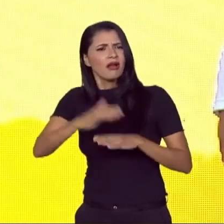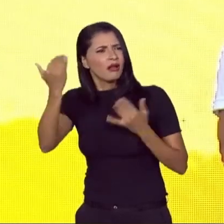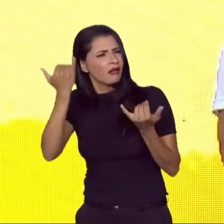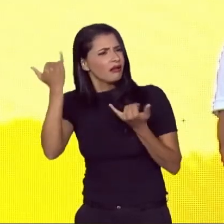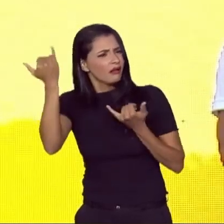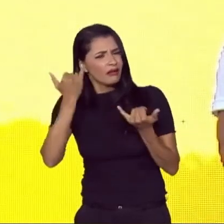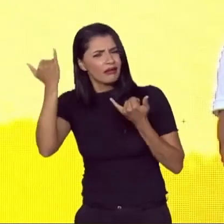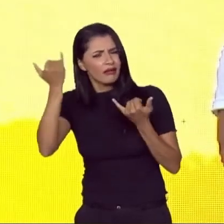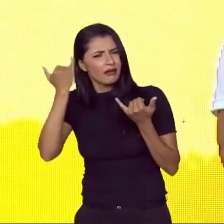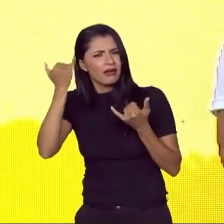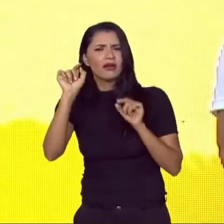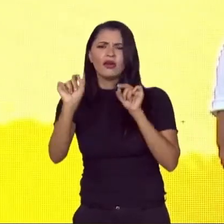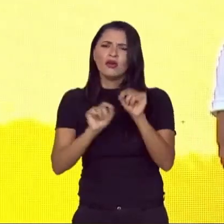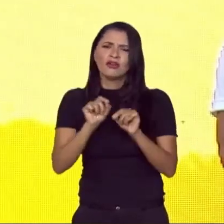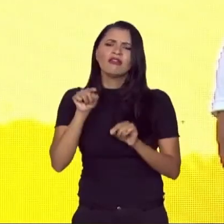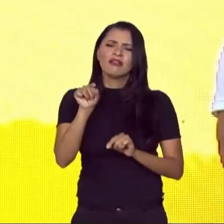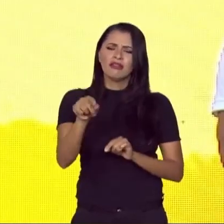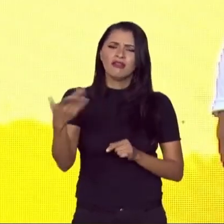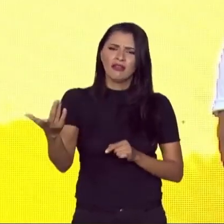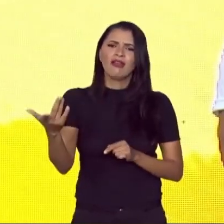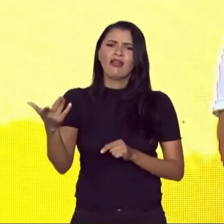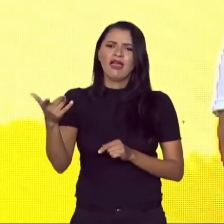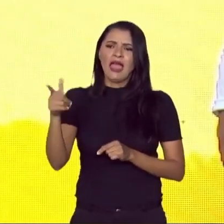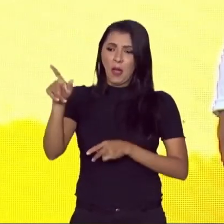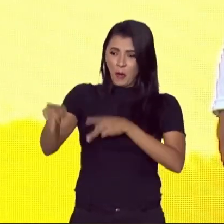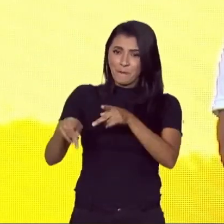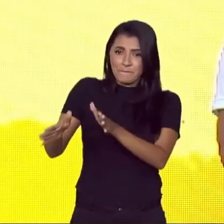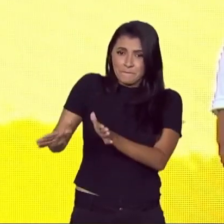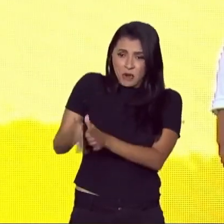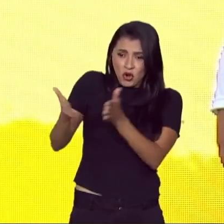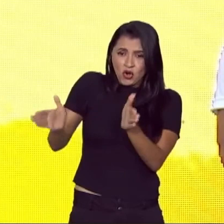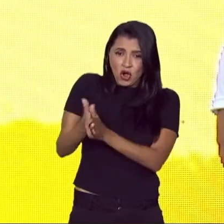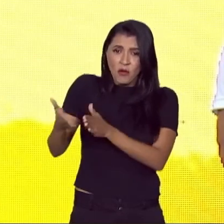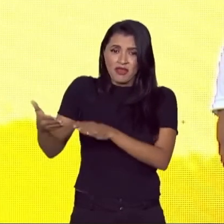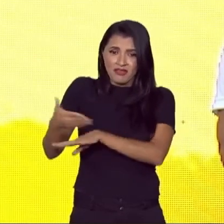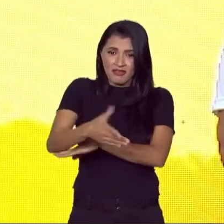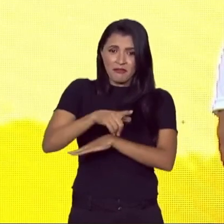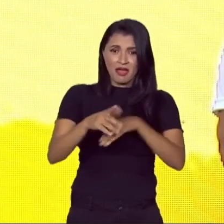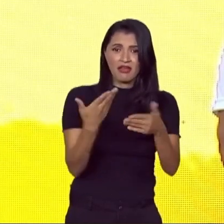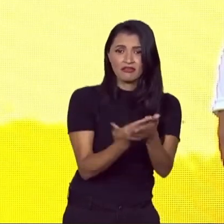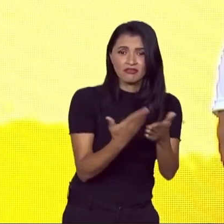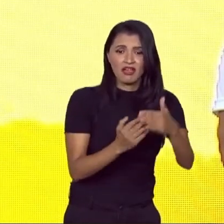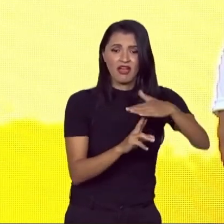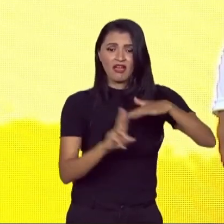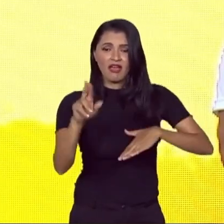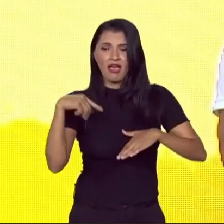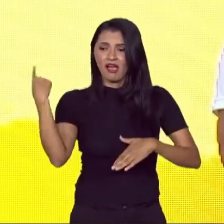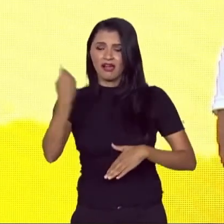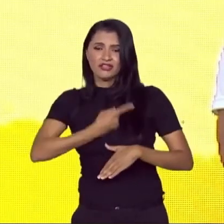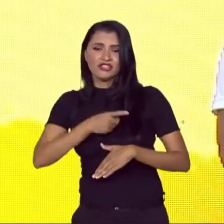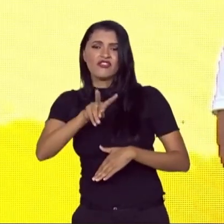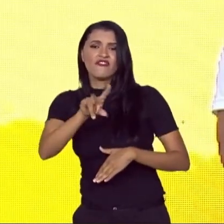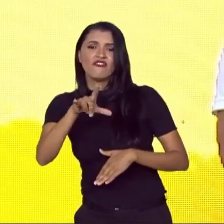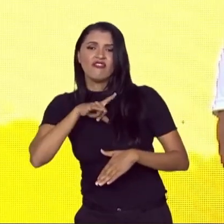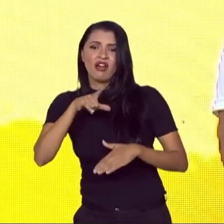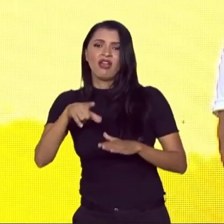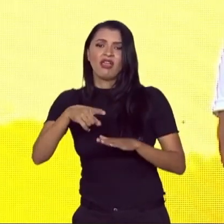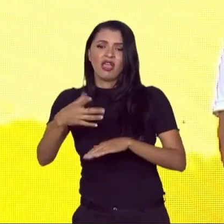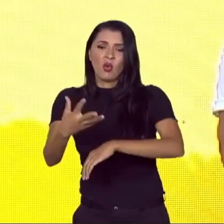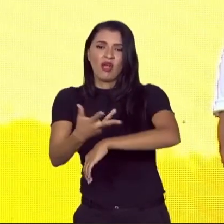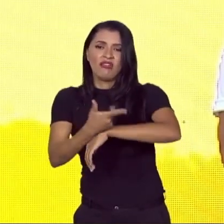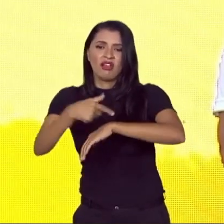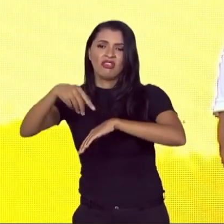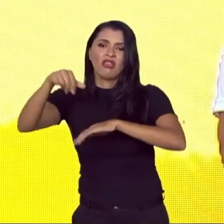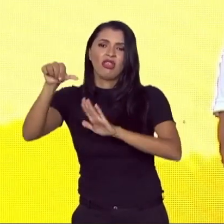ouvia era de que, trazendo pobre para as universidades, a gente vai baixar